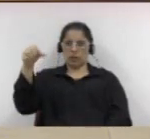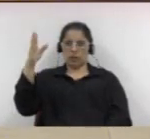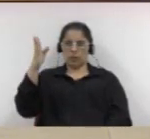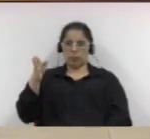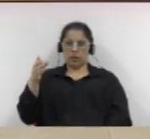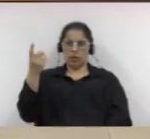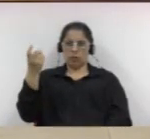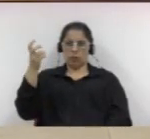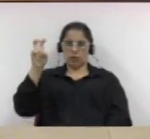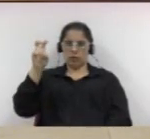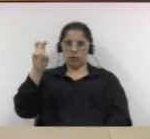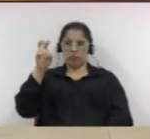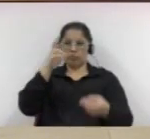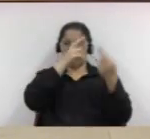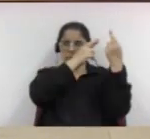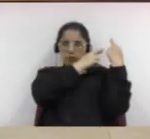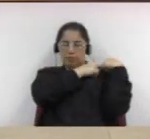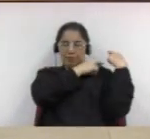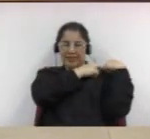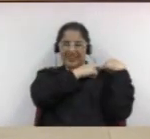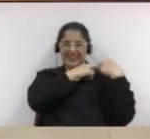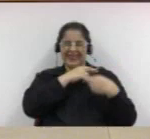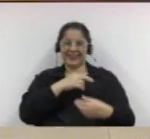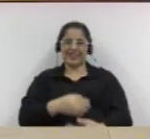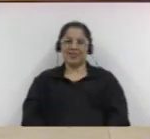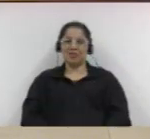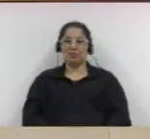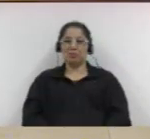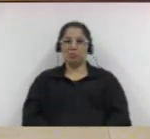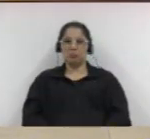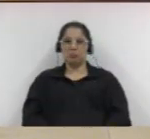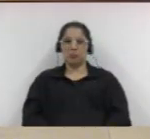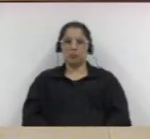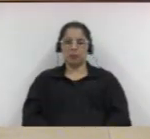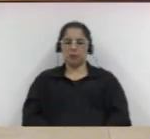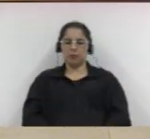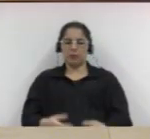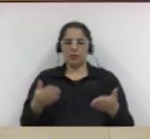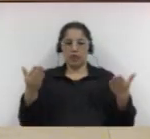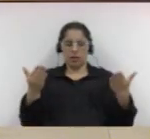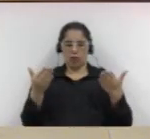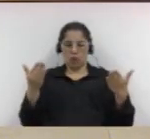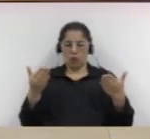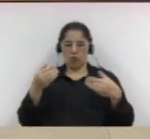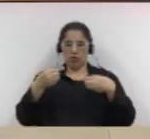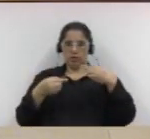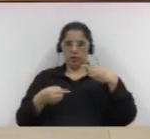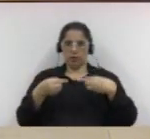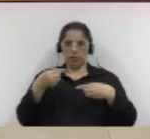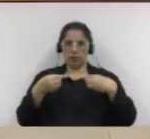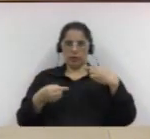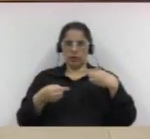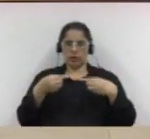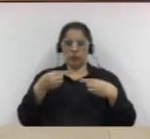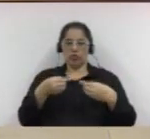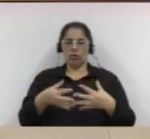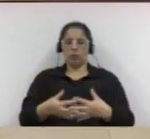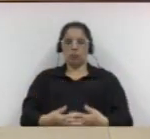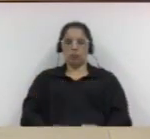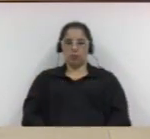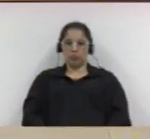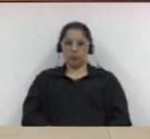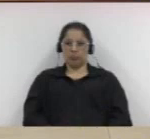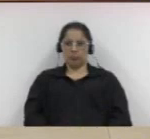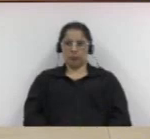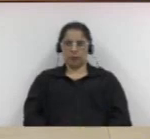839/2015. Autor, vereador Sidney Pascotto. Requerimento número 839 do vereador Sidney Pascotto está em